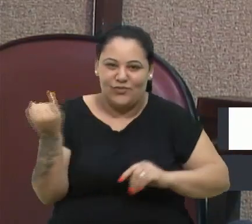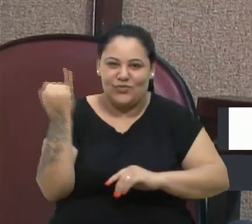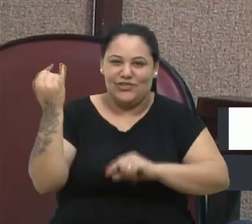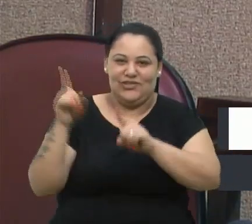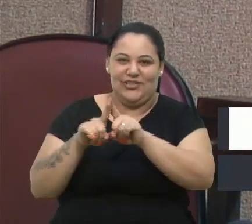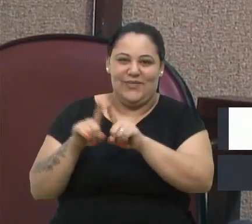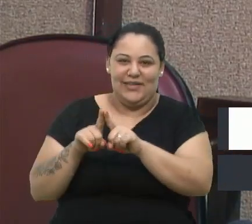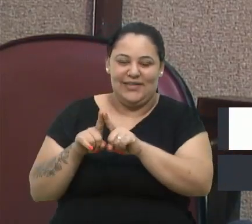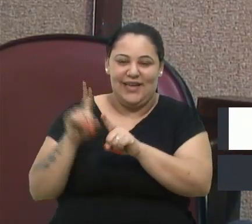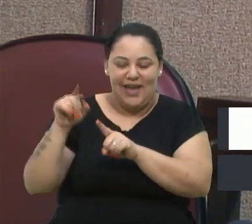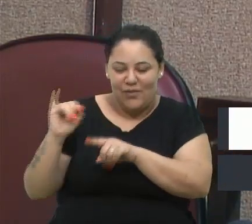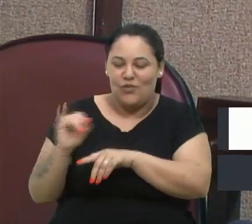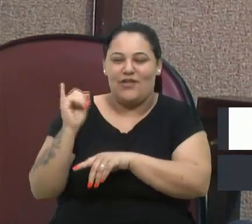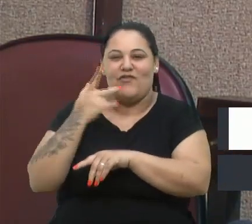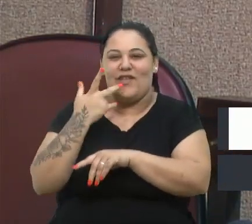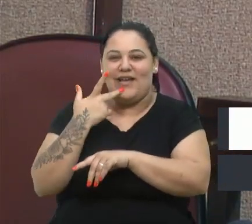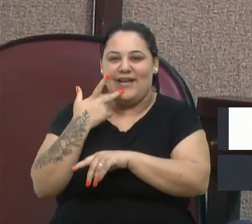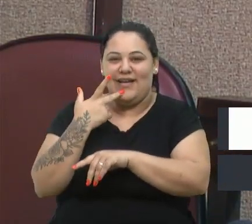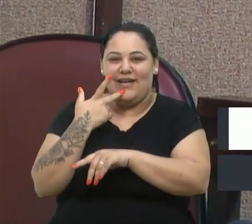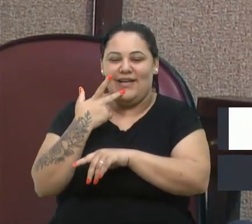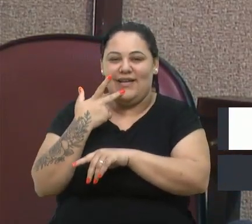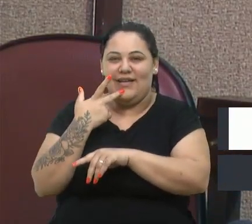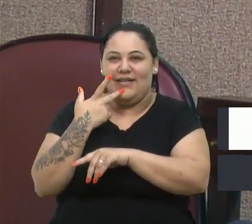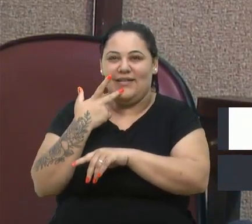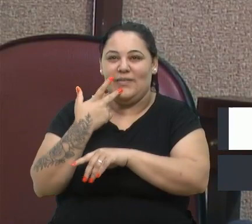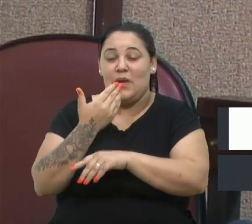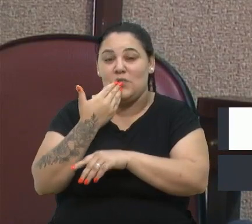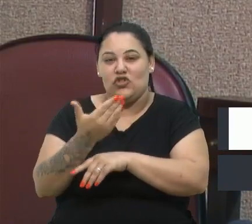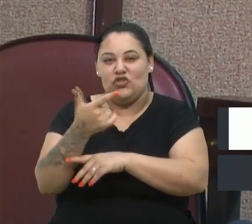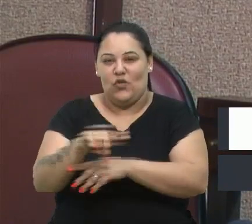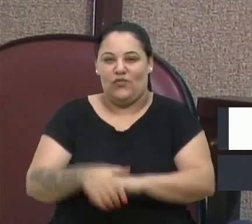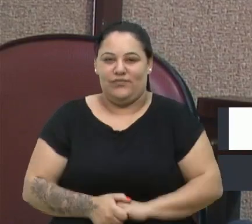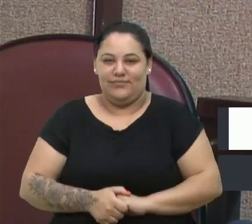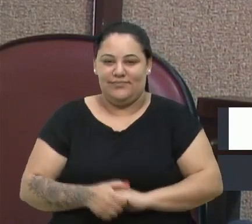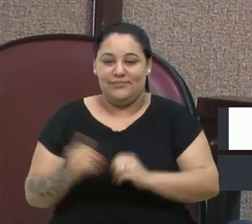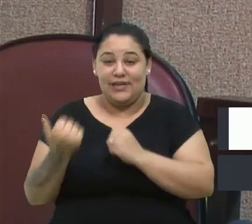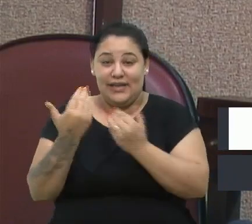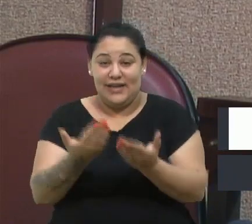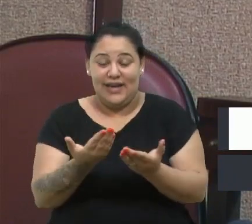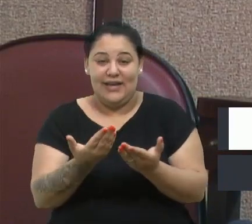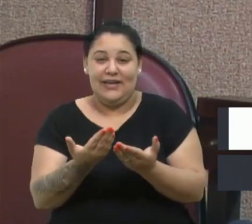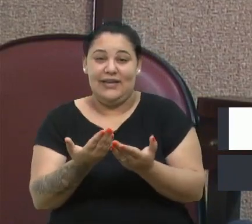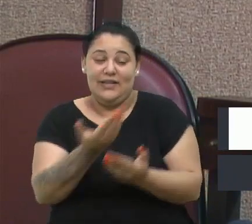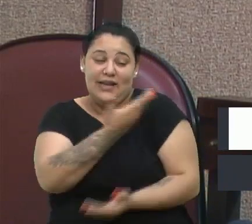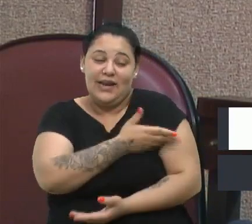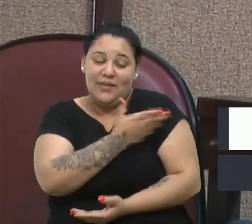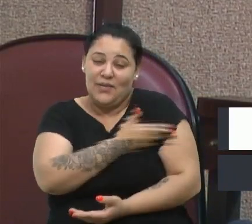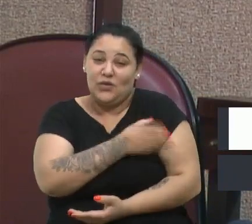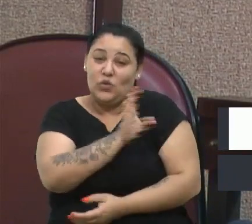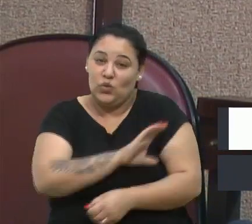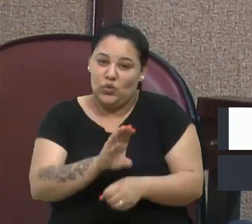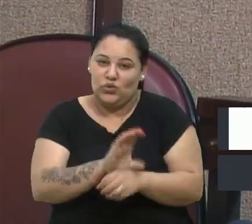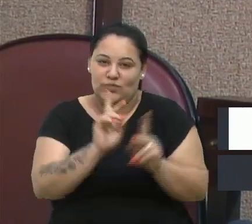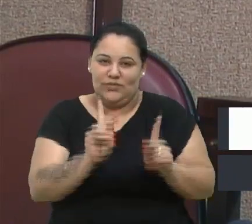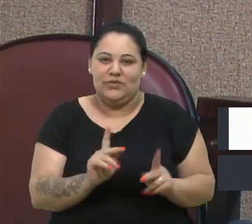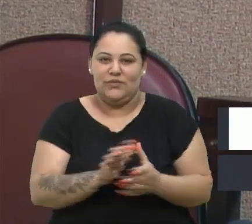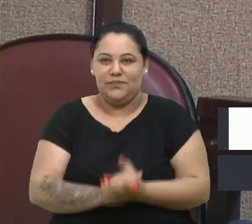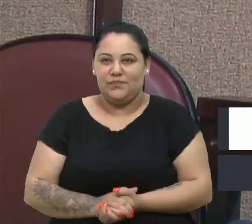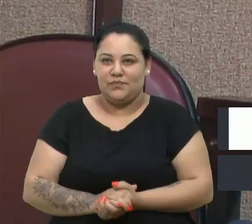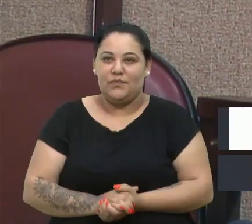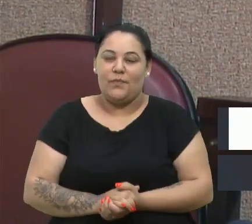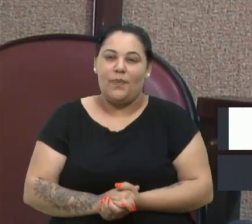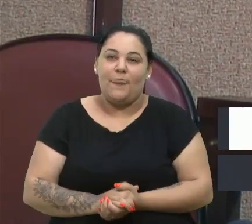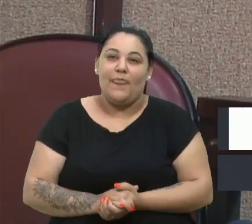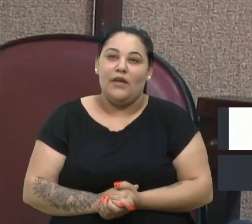essa questão do reforço na capacitação e treinamento. Eu tenho recebido no nosso